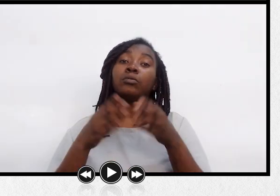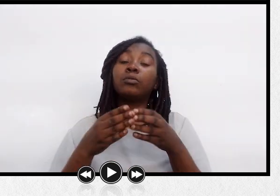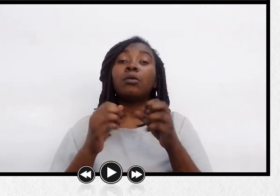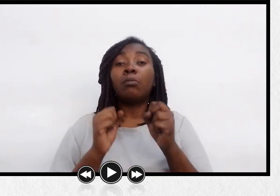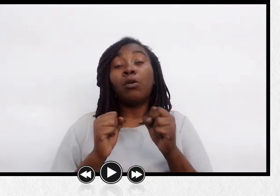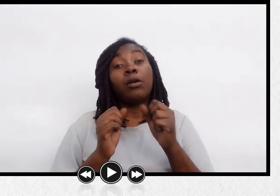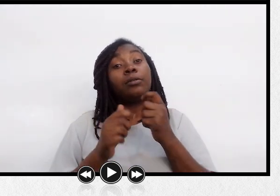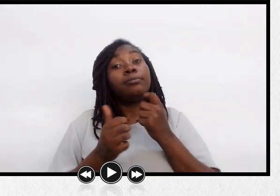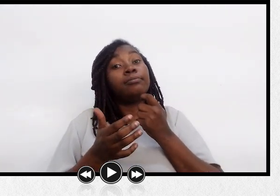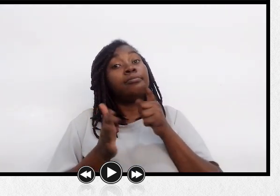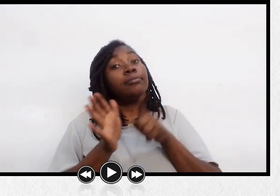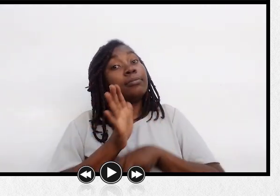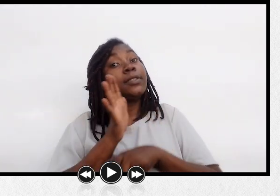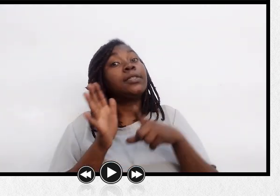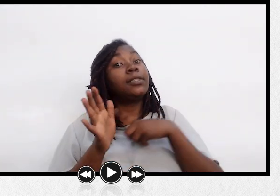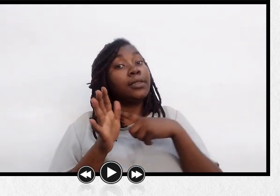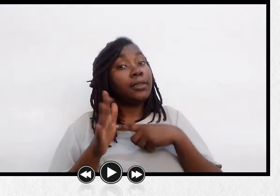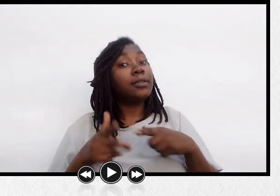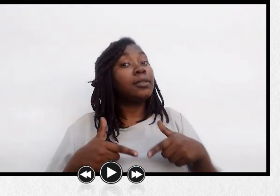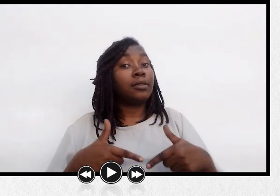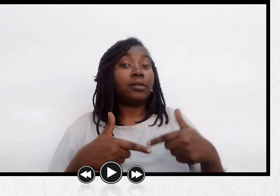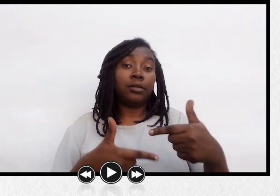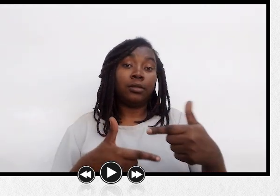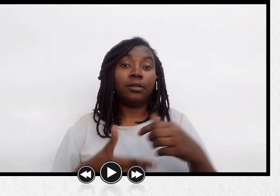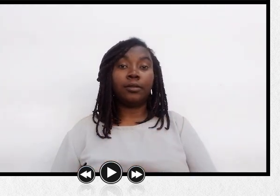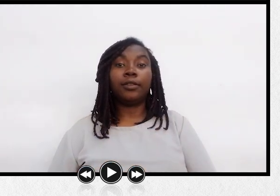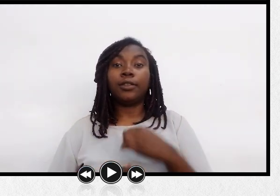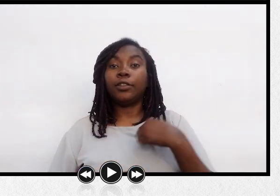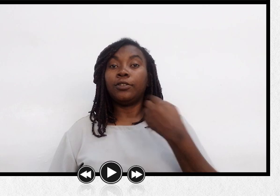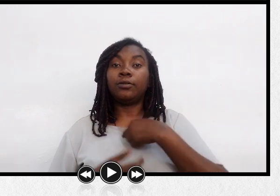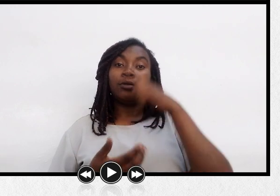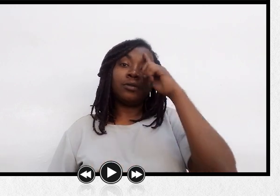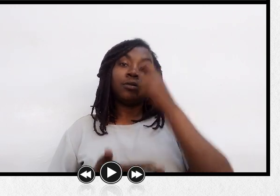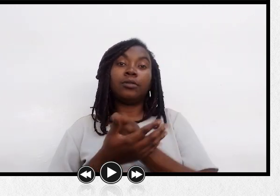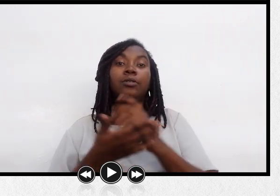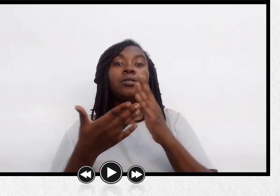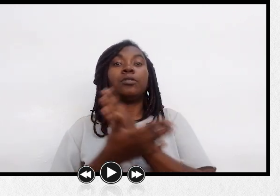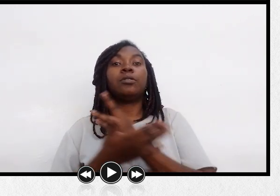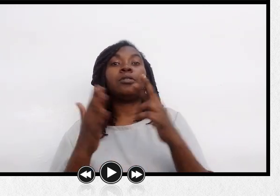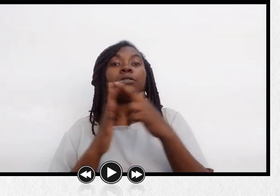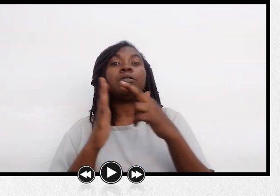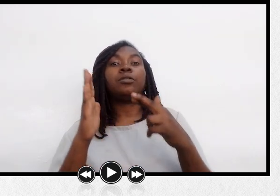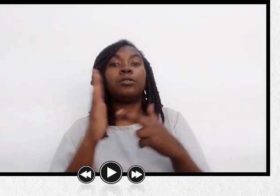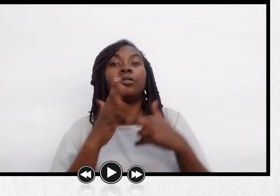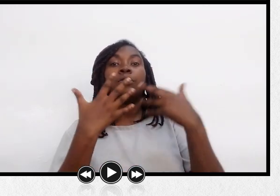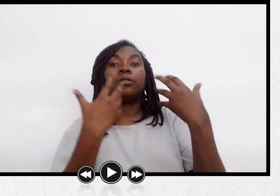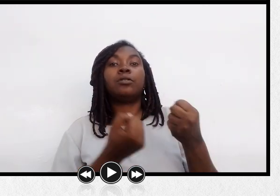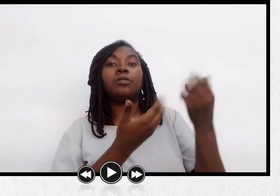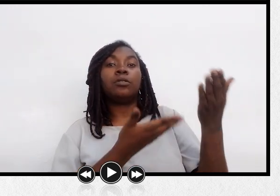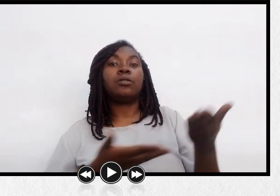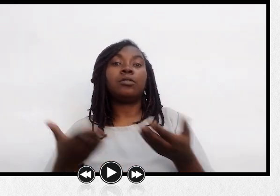tenham ações. O nosso comitê, nós estabelecemos alguns critérios para receber a sociedade